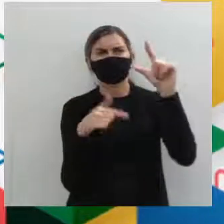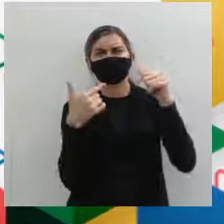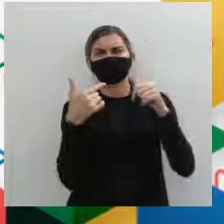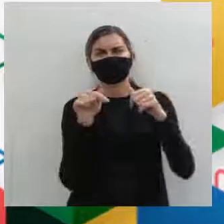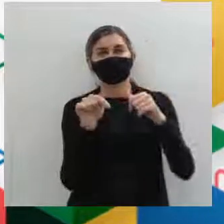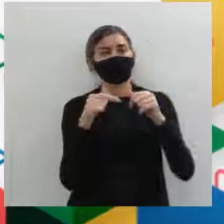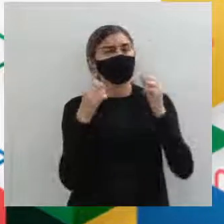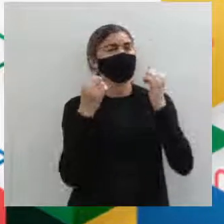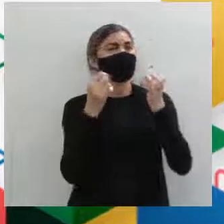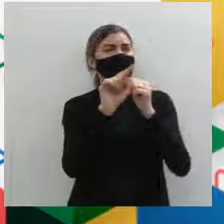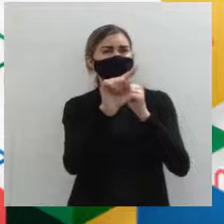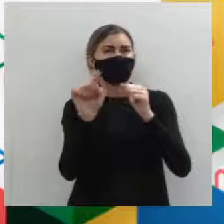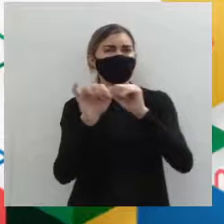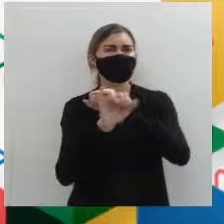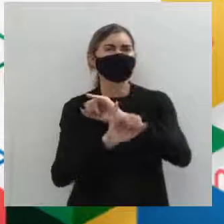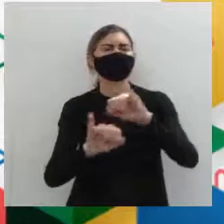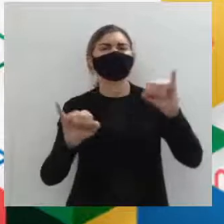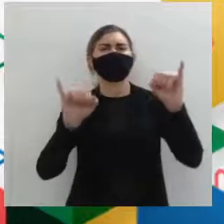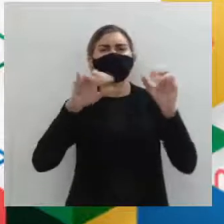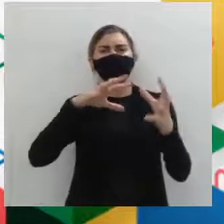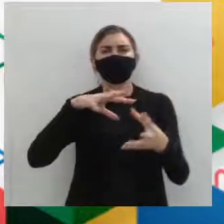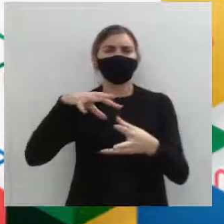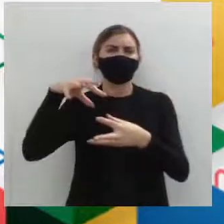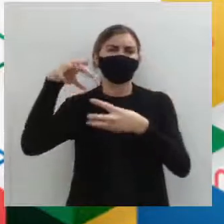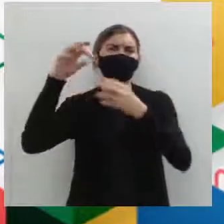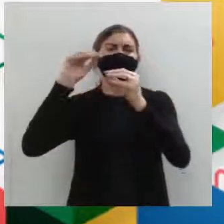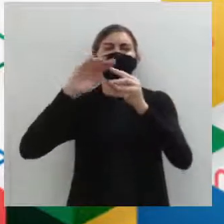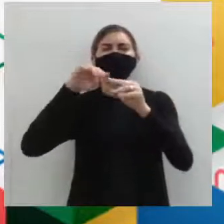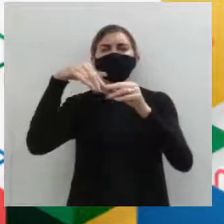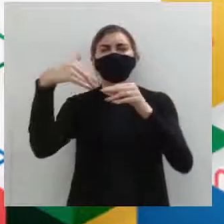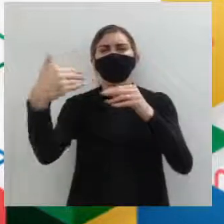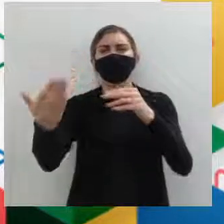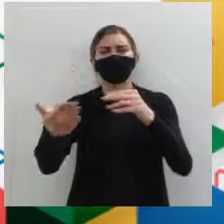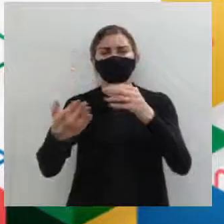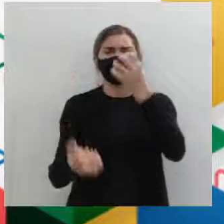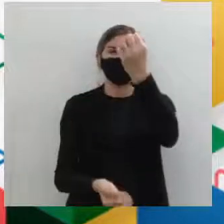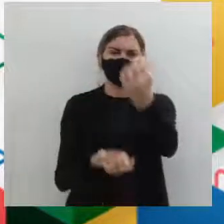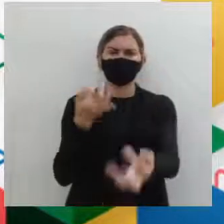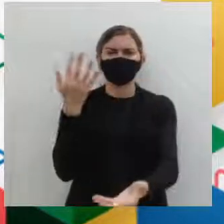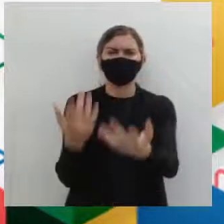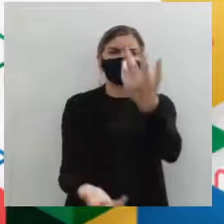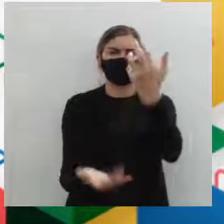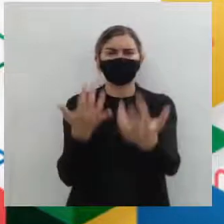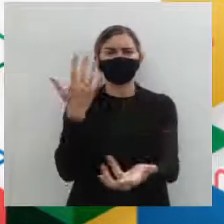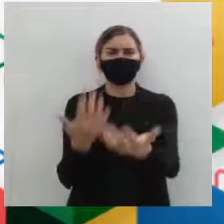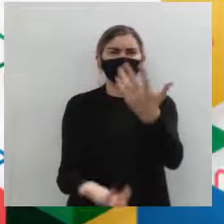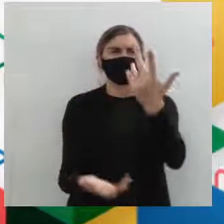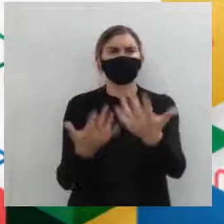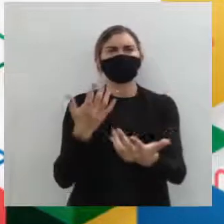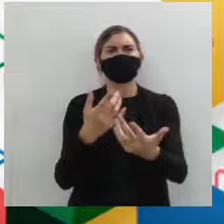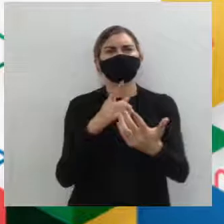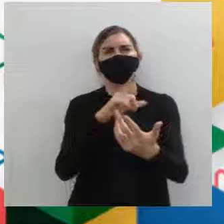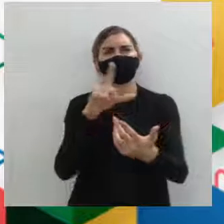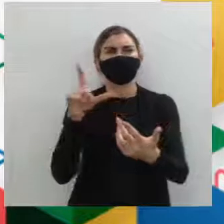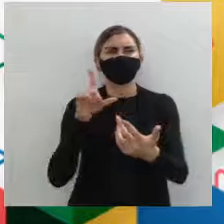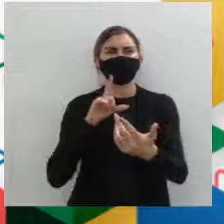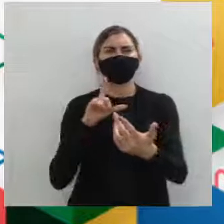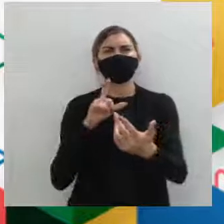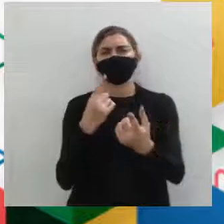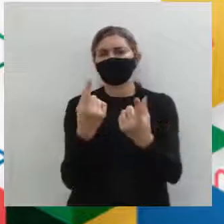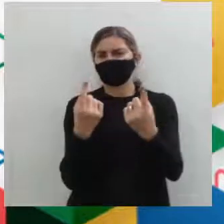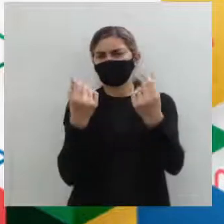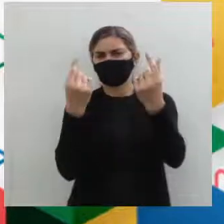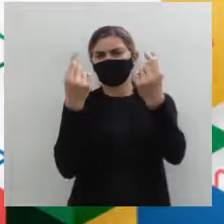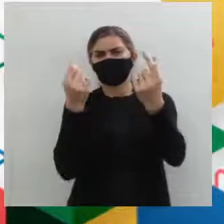Eles pregavam que a alma voava para fora do purgatório, tão logo tilinte o